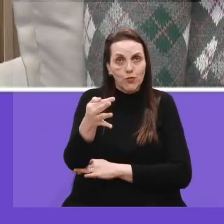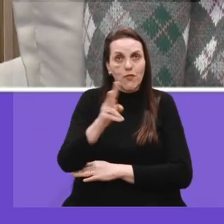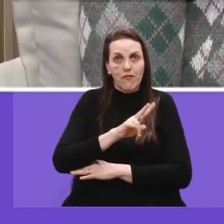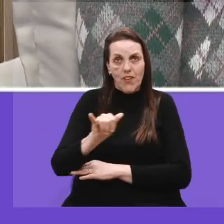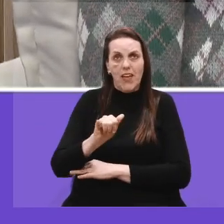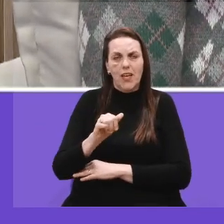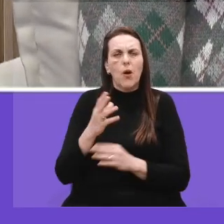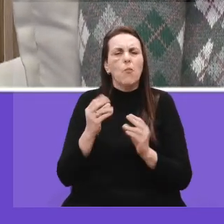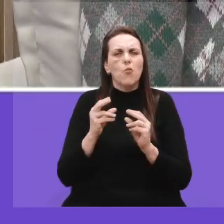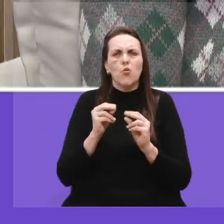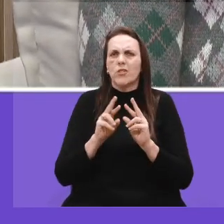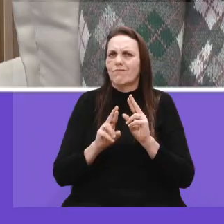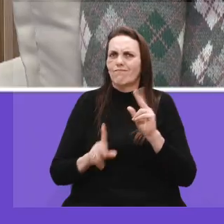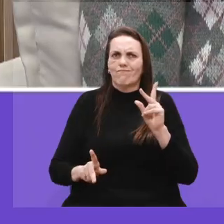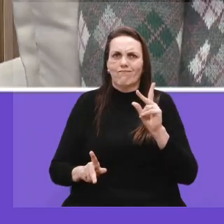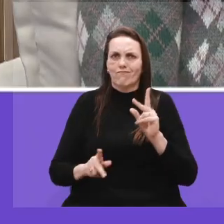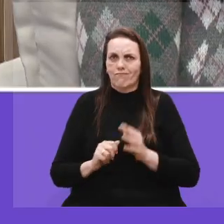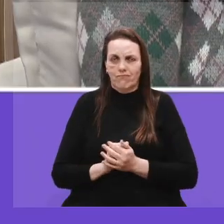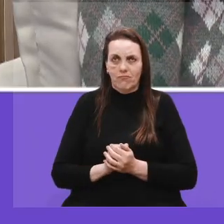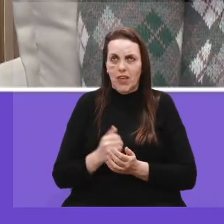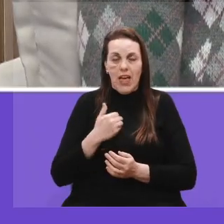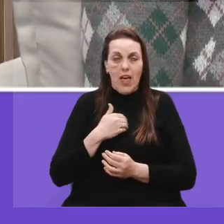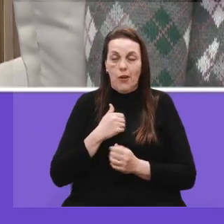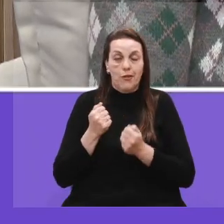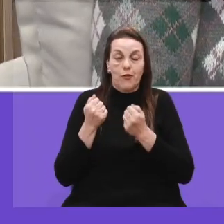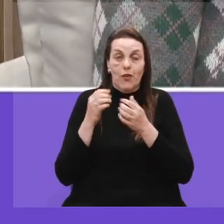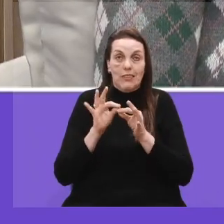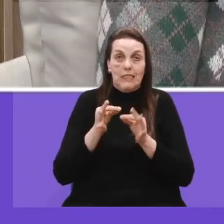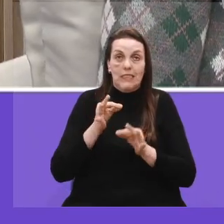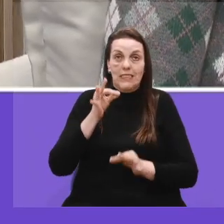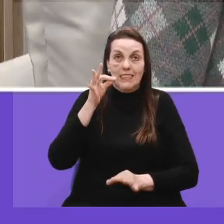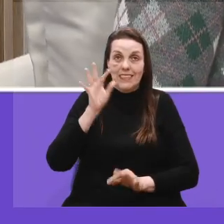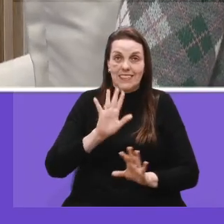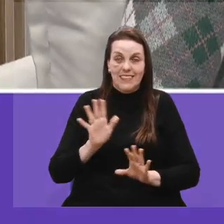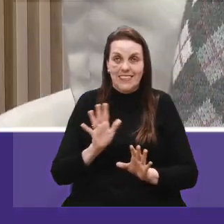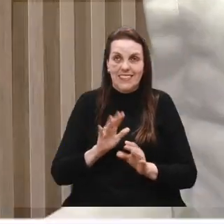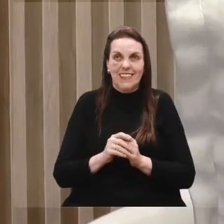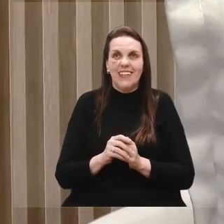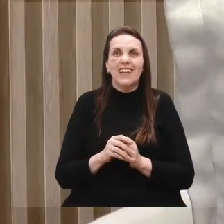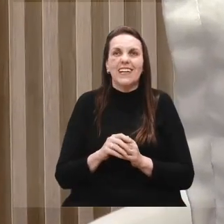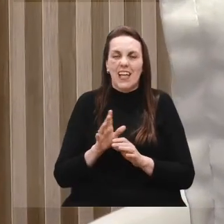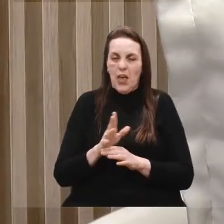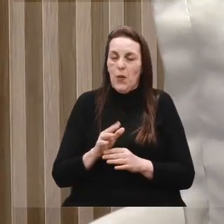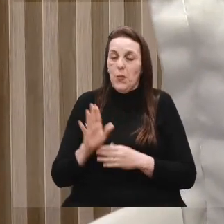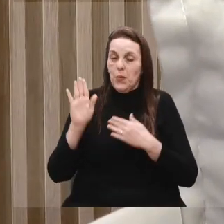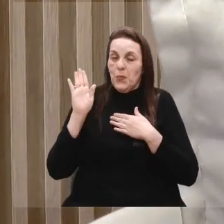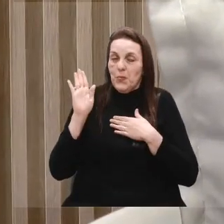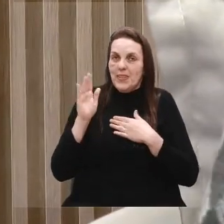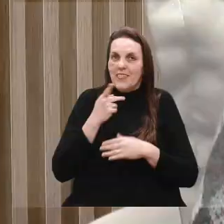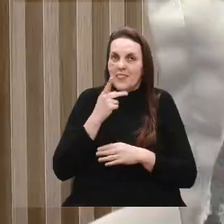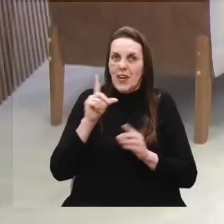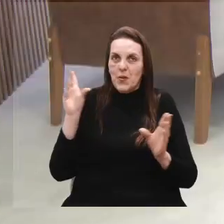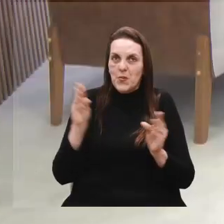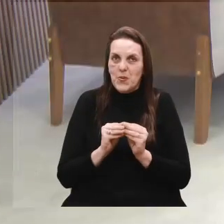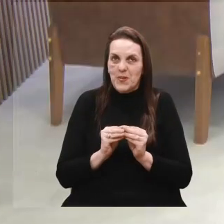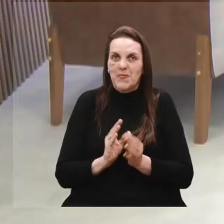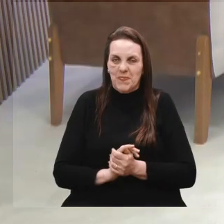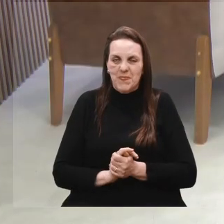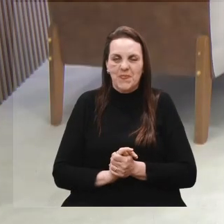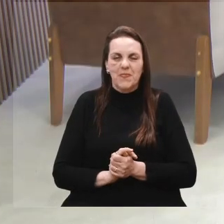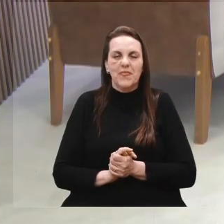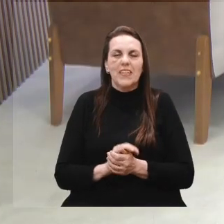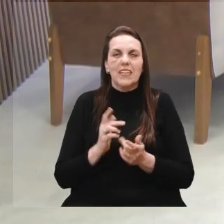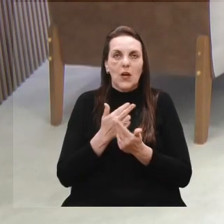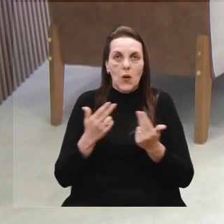tem muita diferença. E eu não vou entrar aqui, porque eu ia acabar com o programa, eu prometi que ia falar pouco. Tem muitos casos